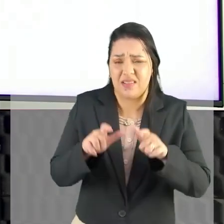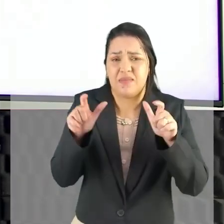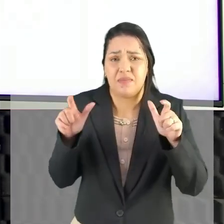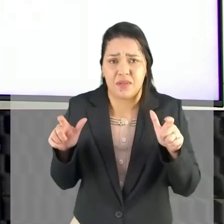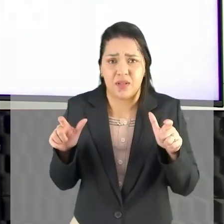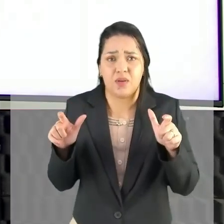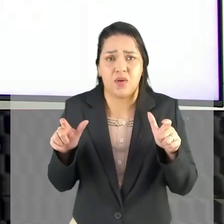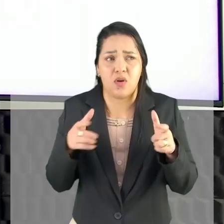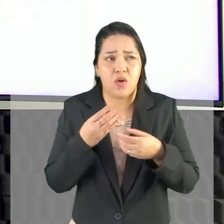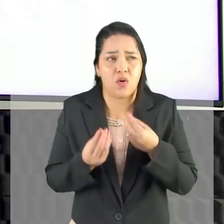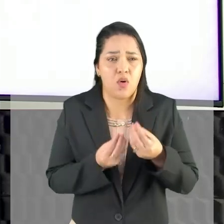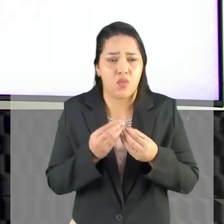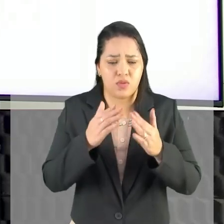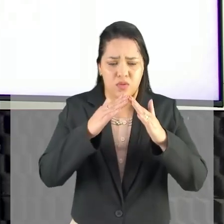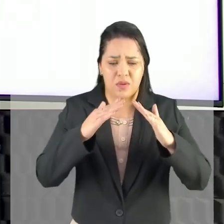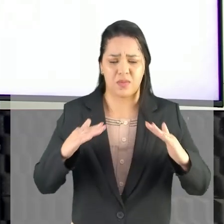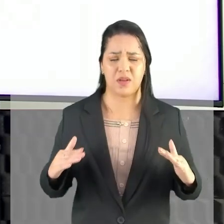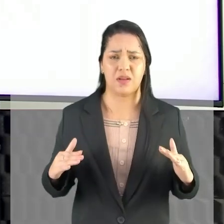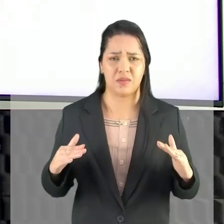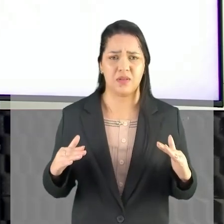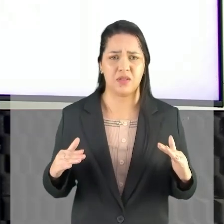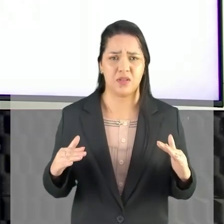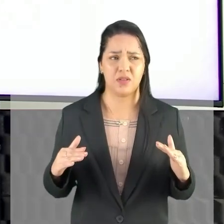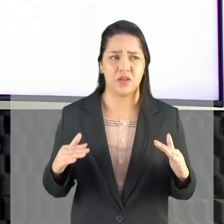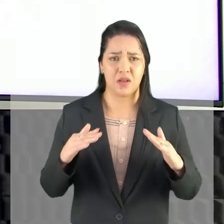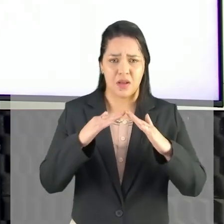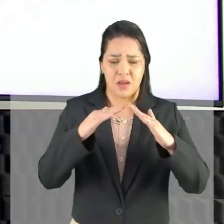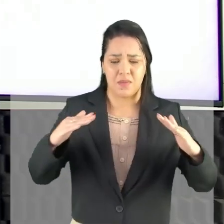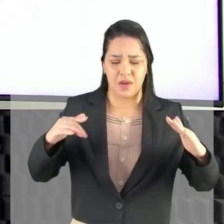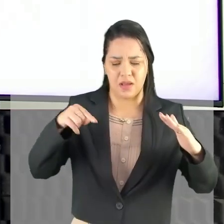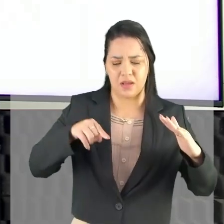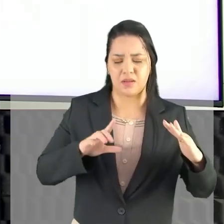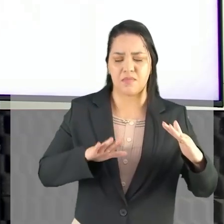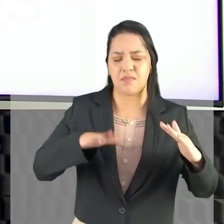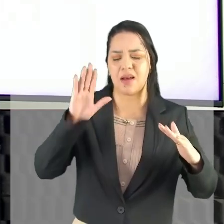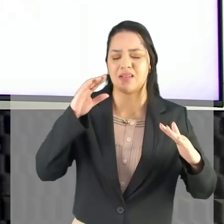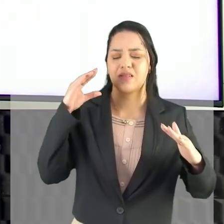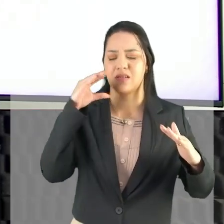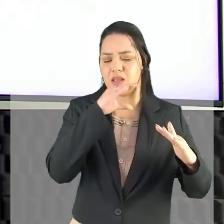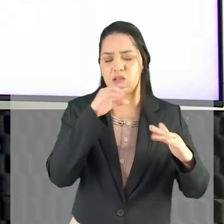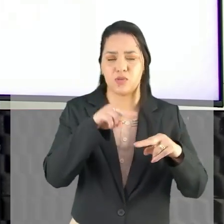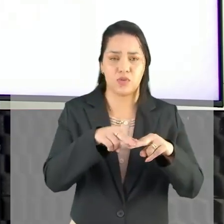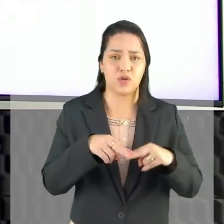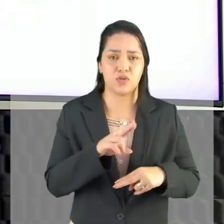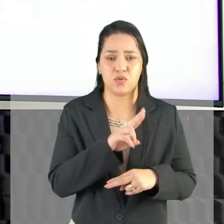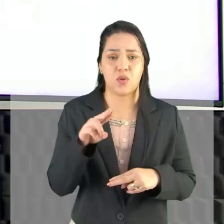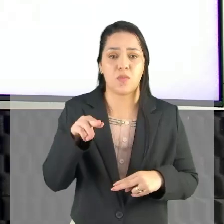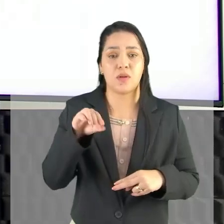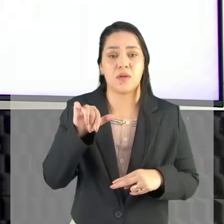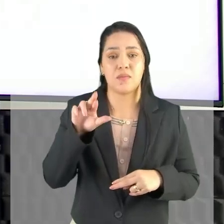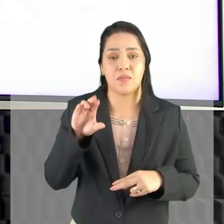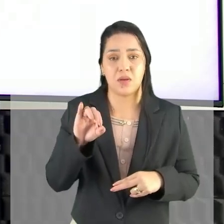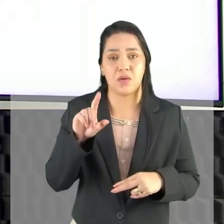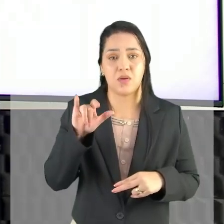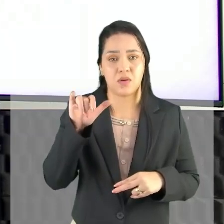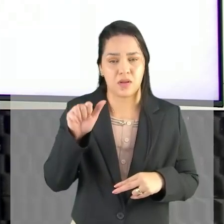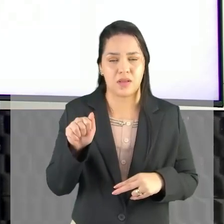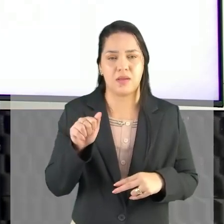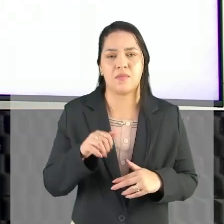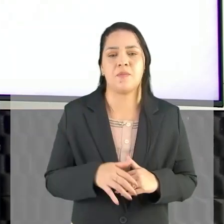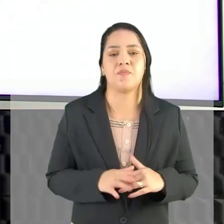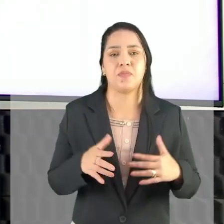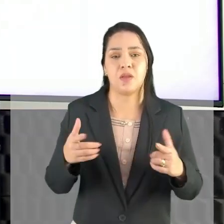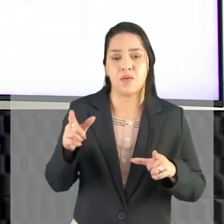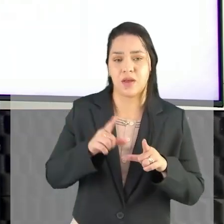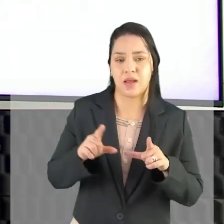temperatura maior, como se fosse uma pirâmide. Quanto mais ao centro, mais quente. Por isso nós chamamos de microclima urbano.